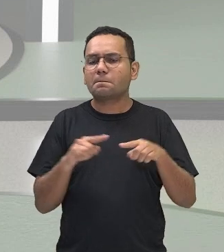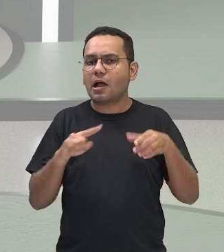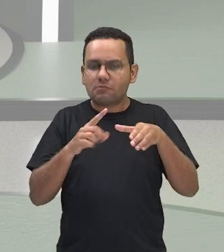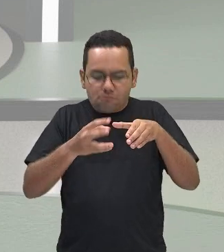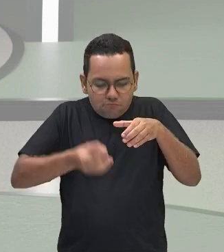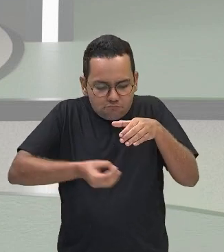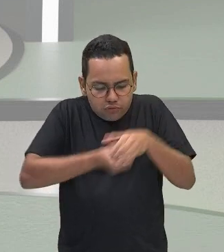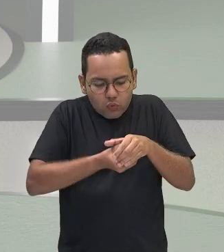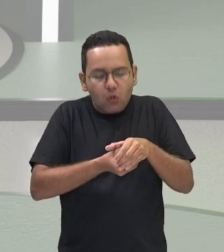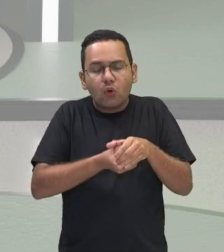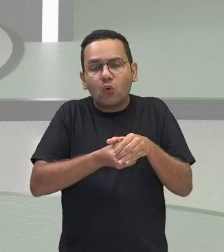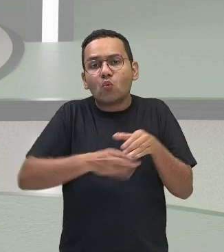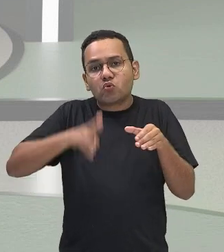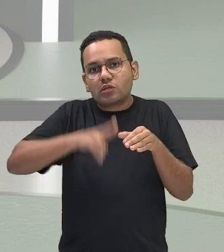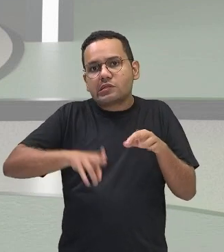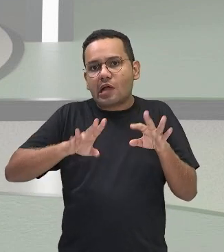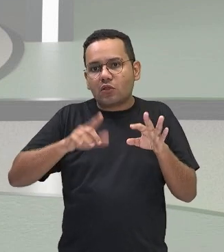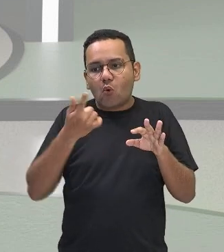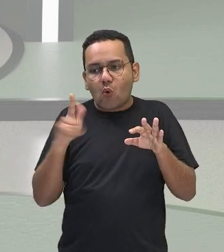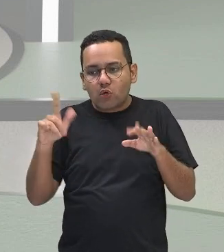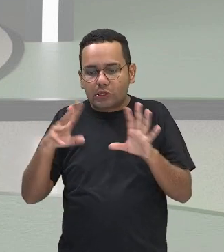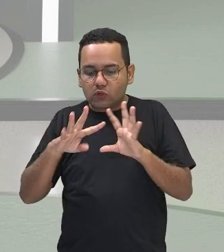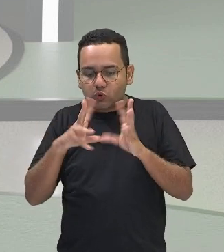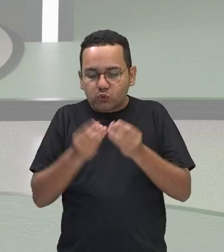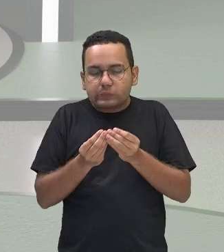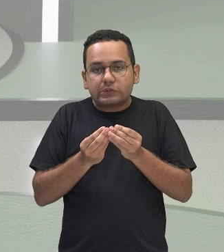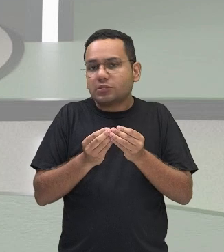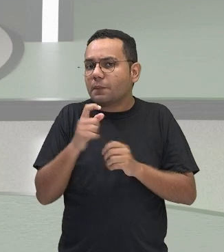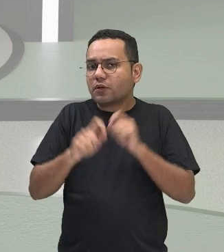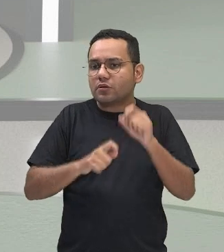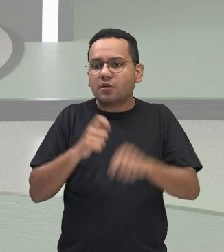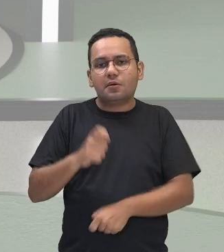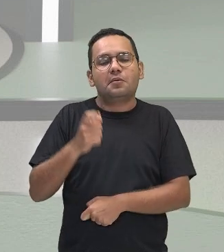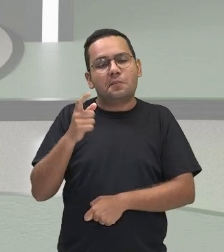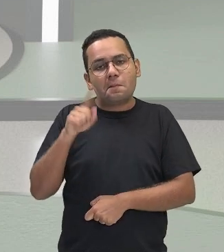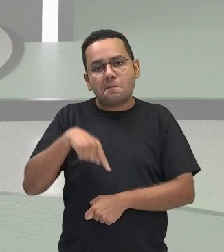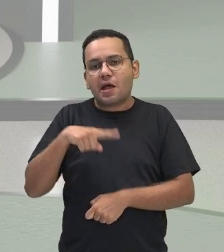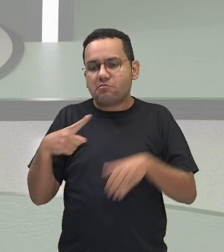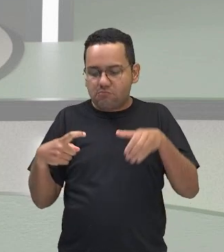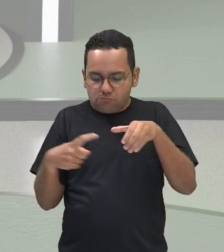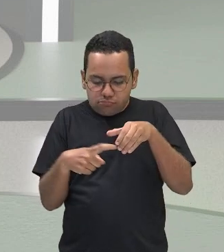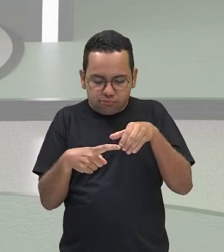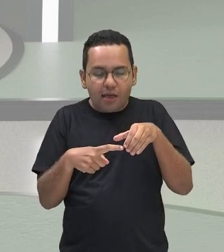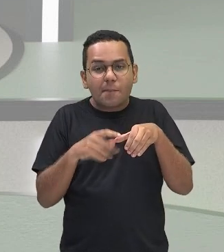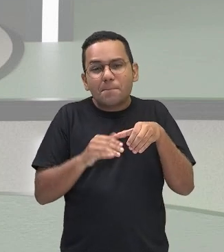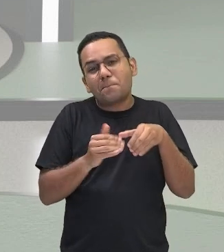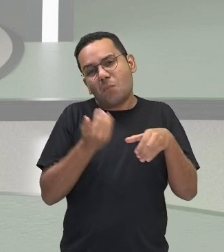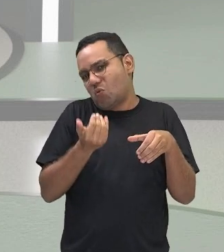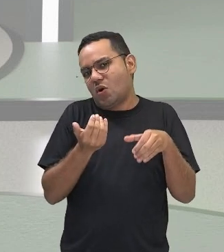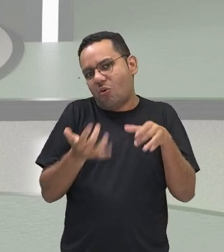né, substâncias químicas que vão matar, né, vão eliminar os espermatozoides.